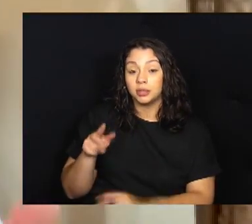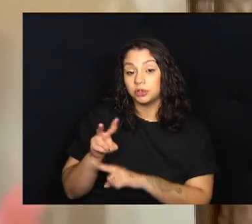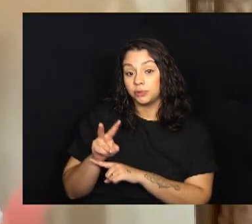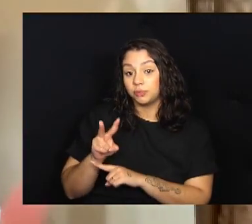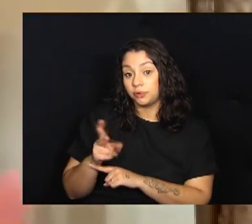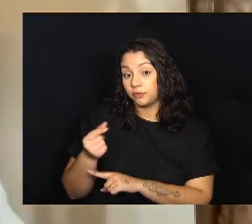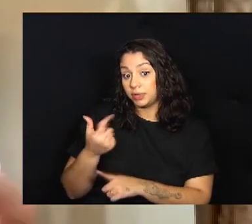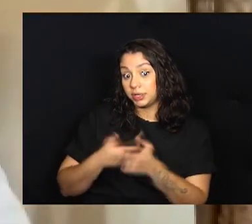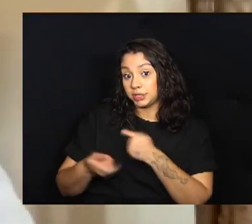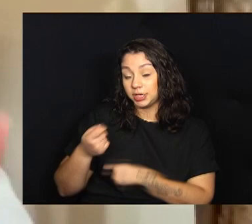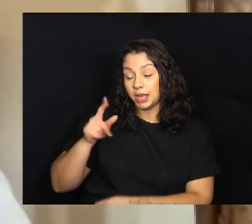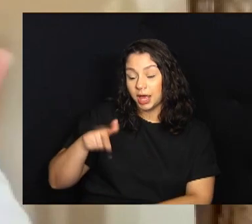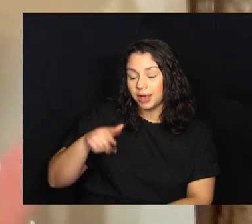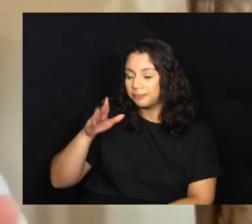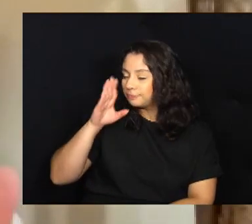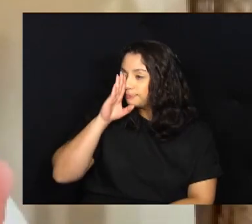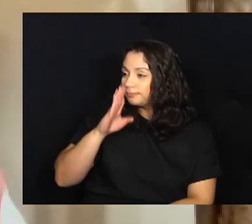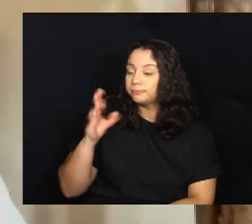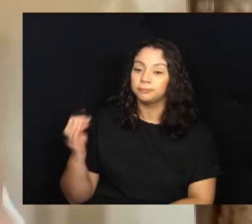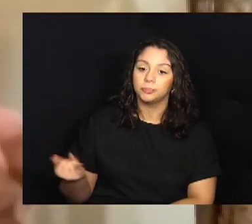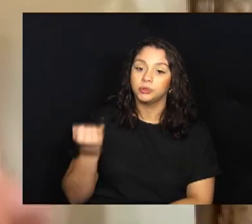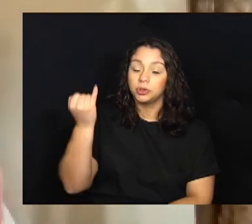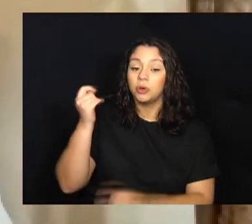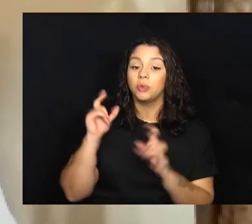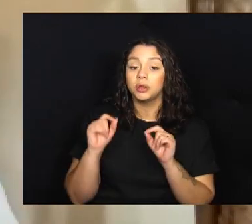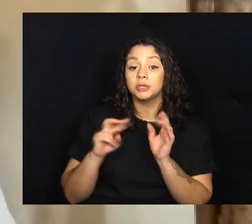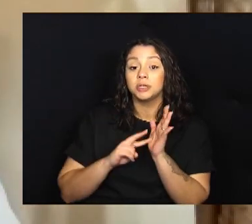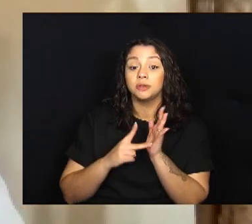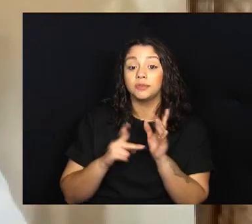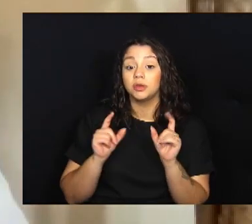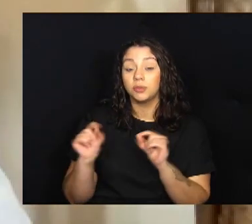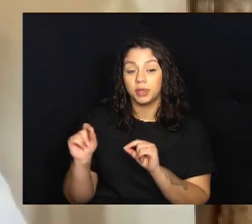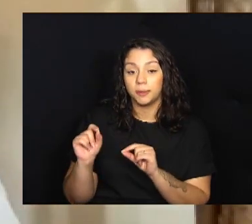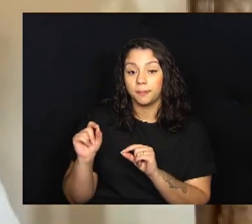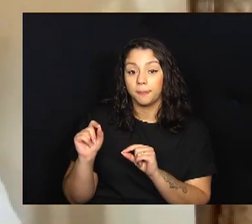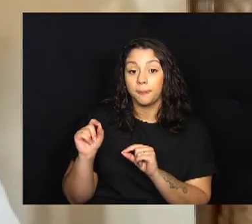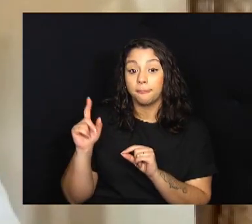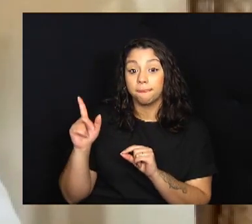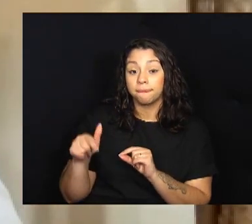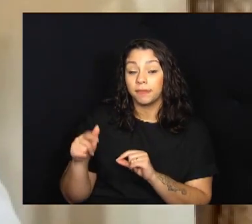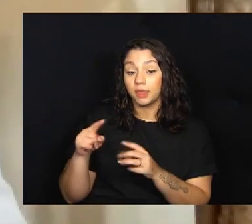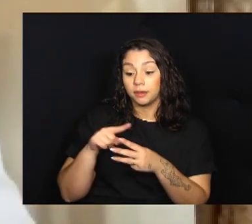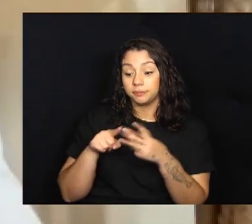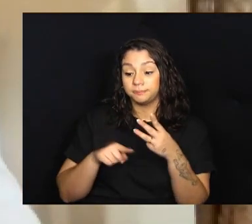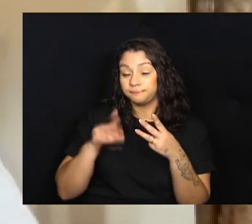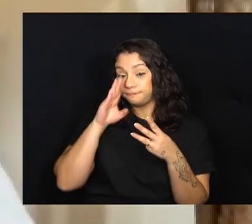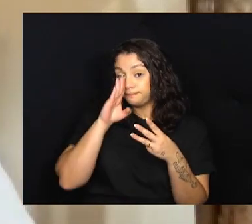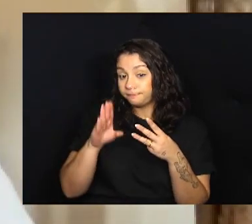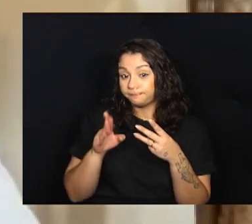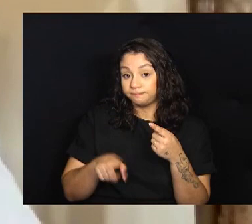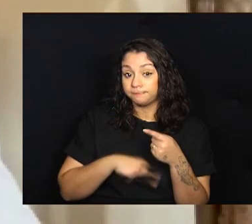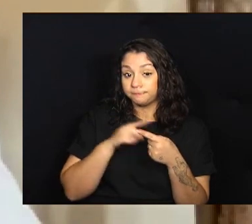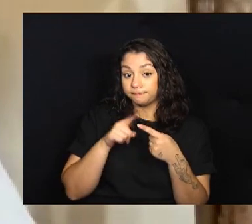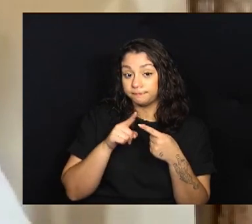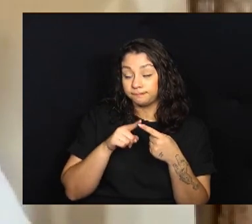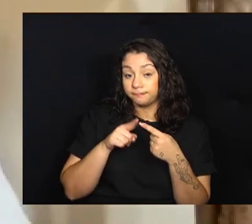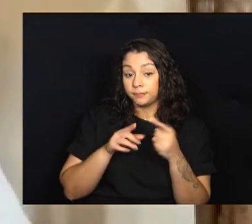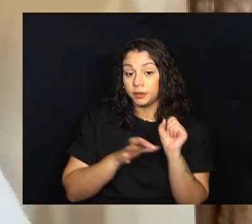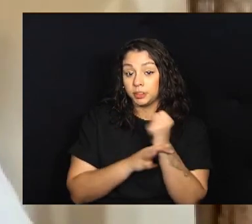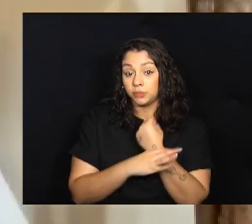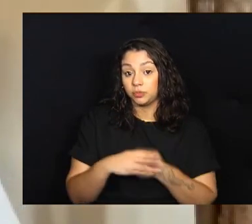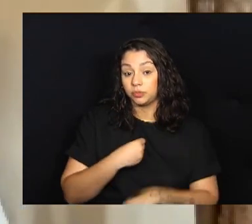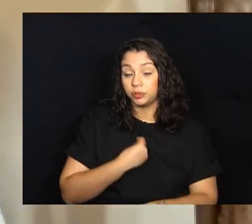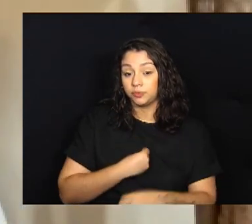mais importante. E a fatia de proteção financeira é composta por 3 itens principais: seguro de vida,